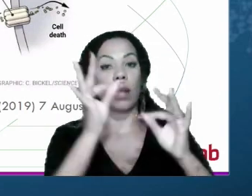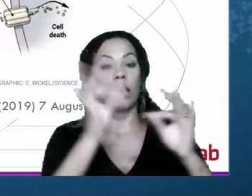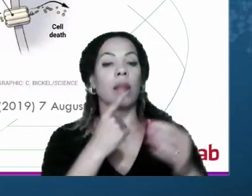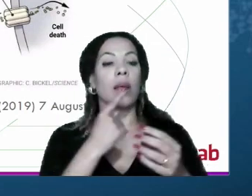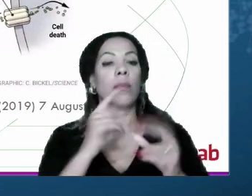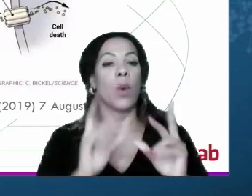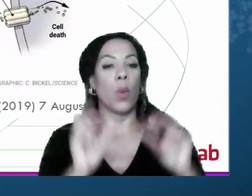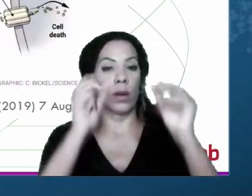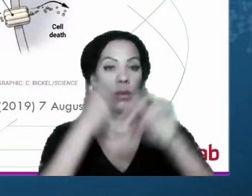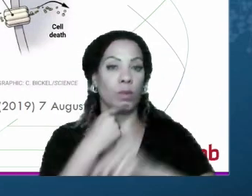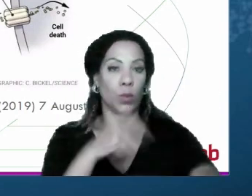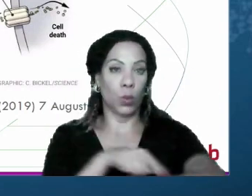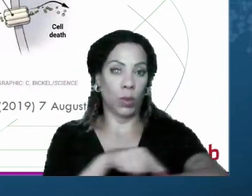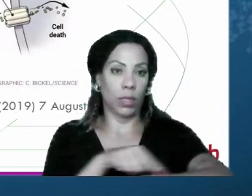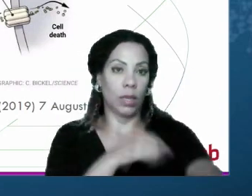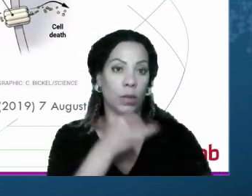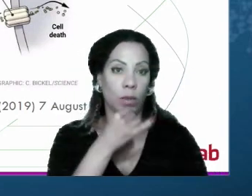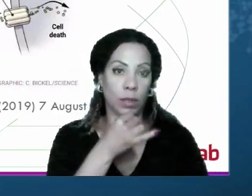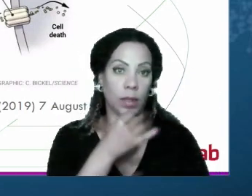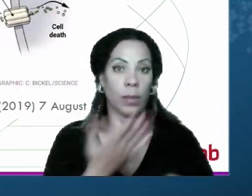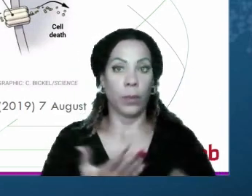exemplo. Nós temos aqui